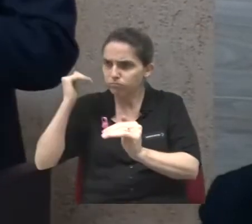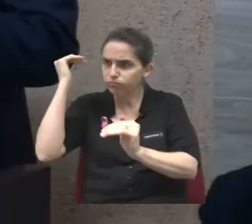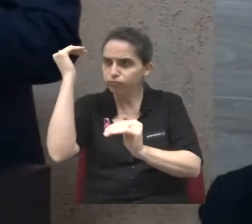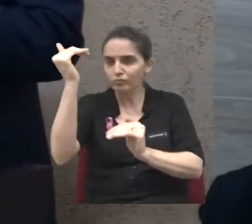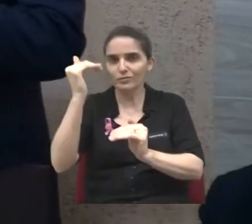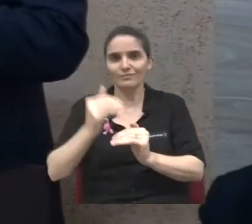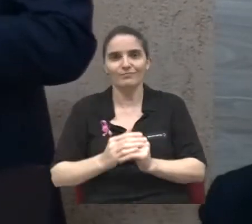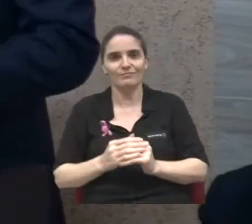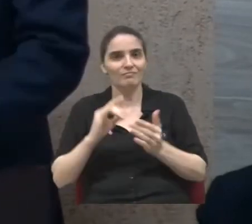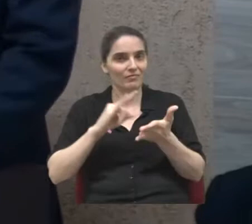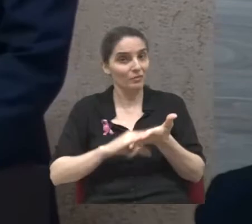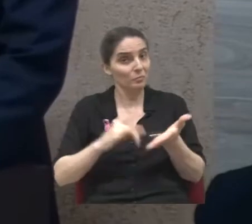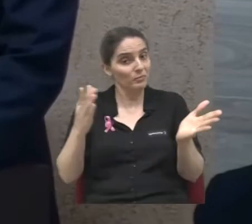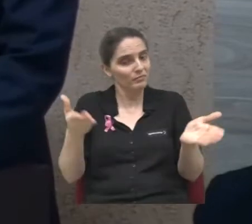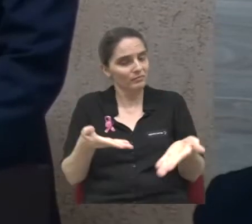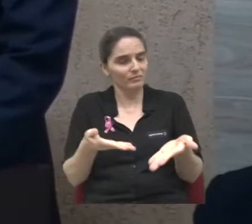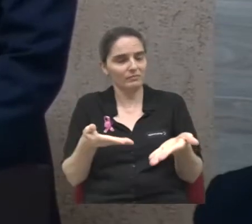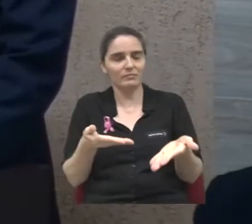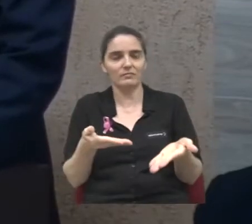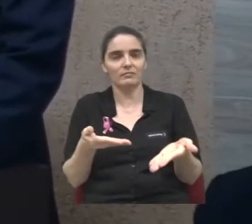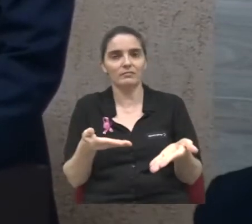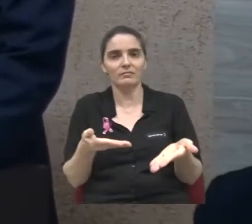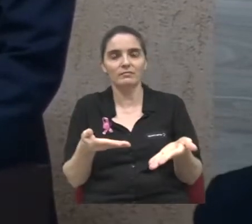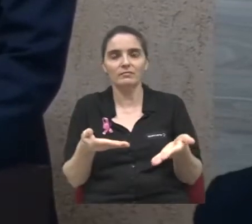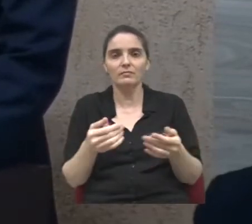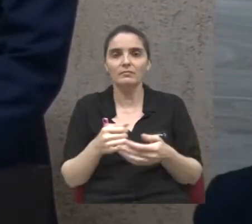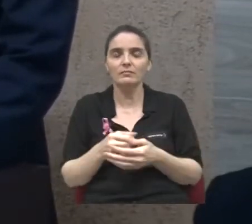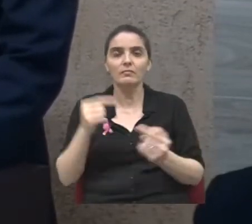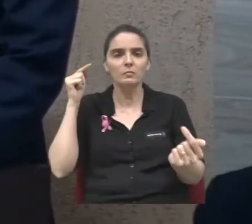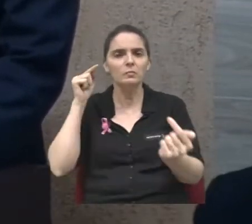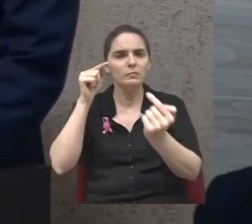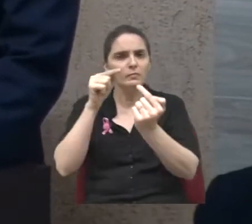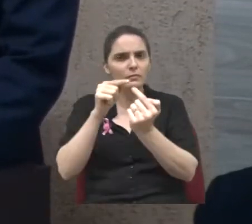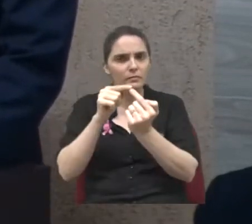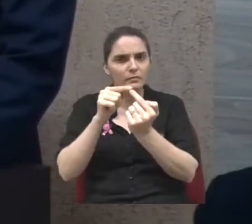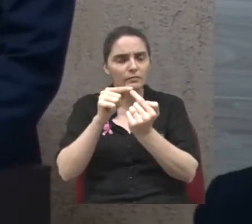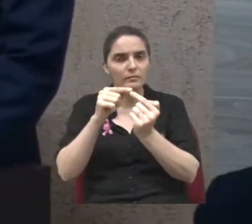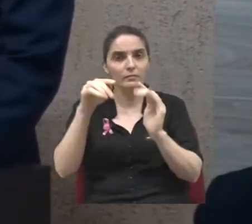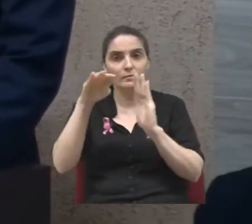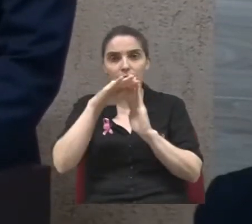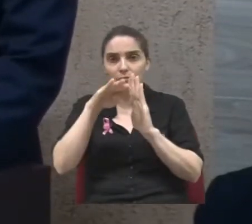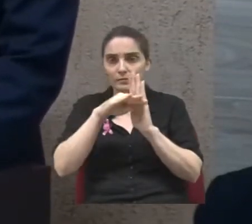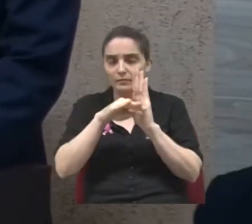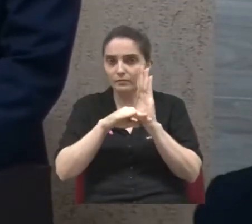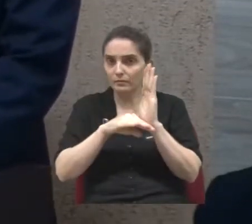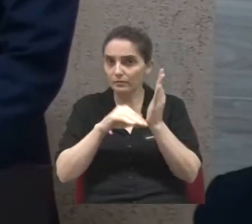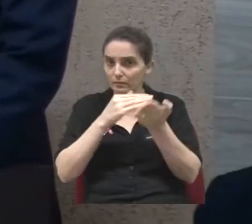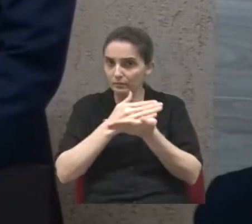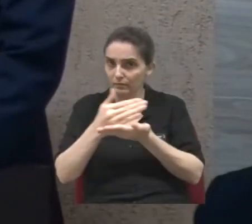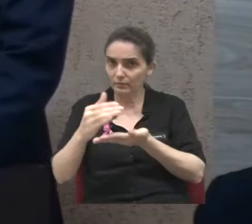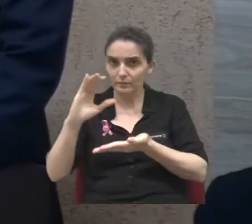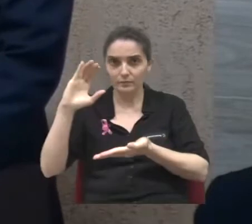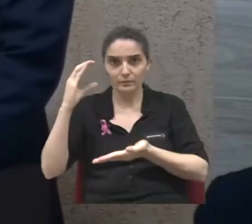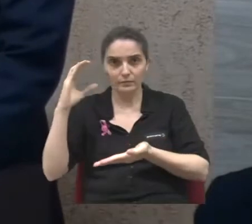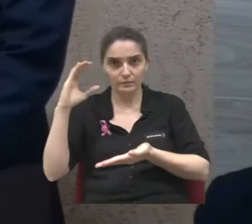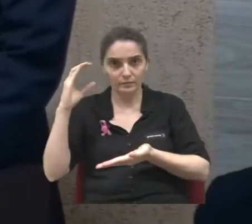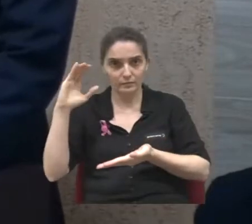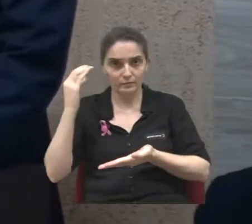se refere ao projeto de iniciação científica júnior com alunos do ensino